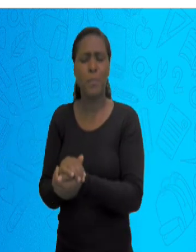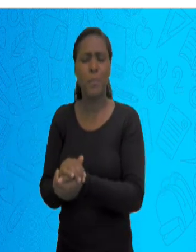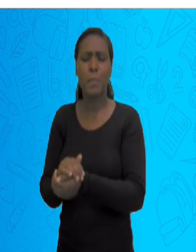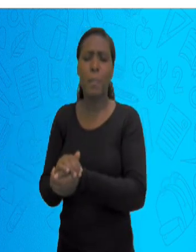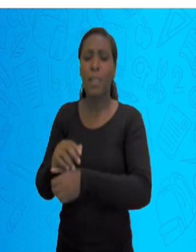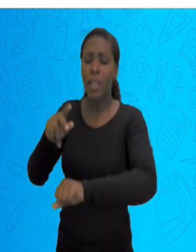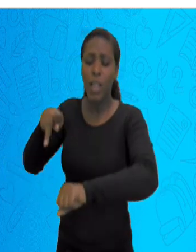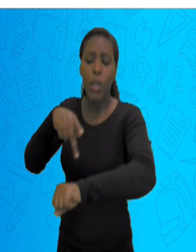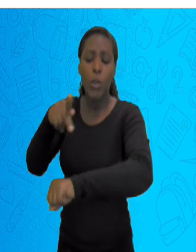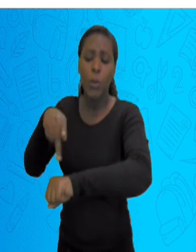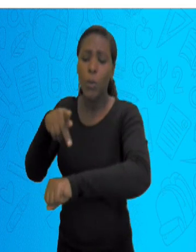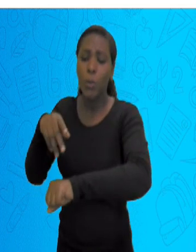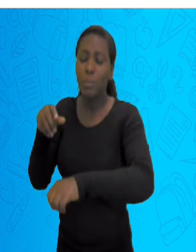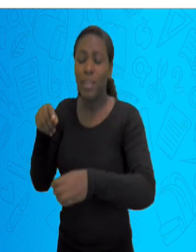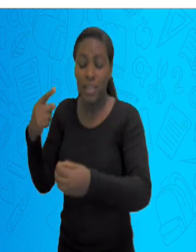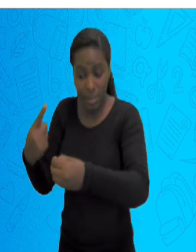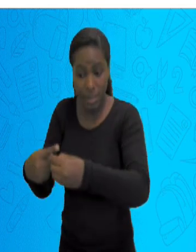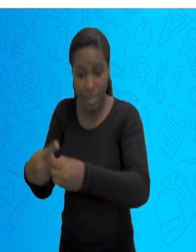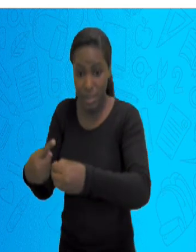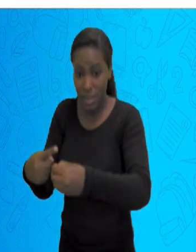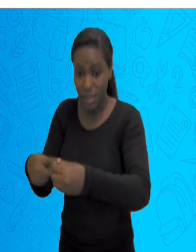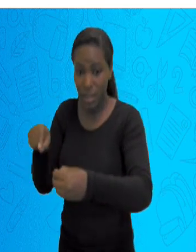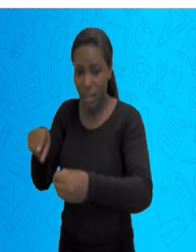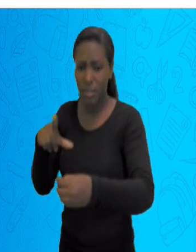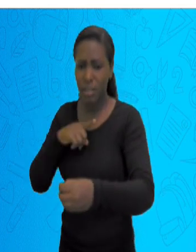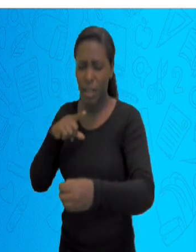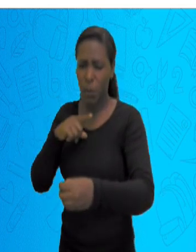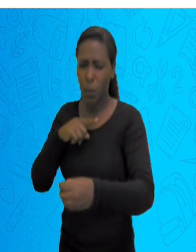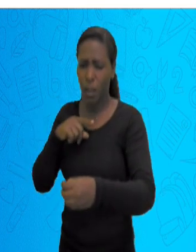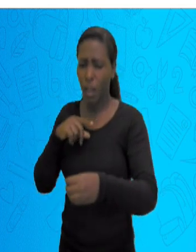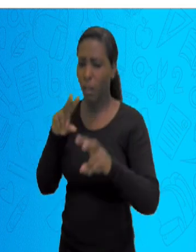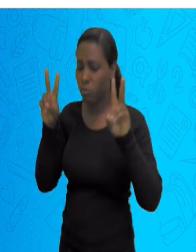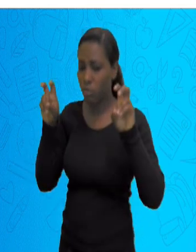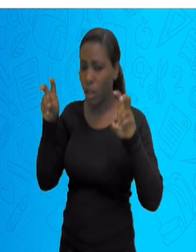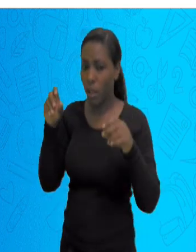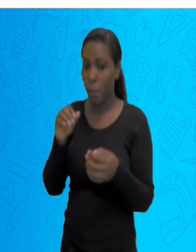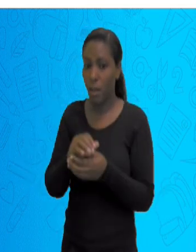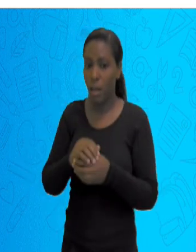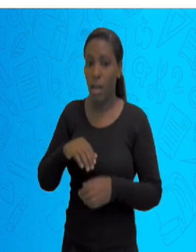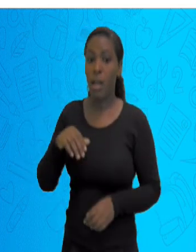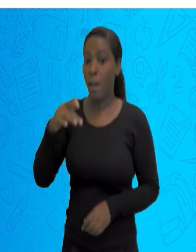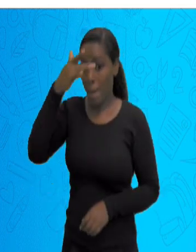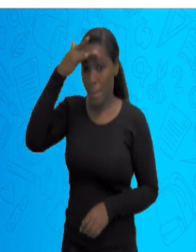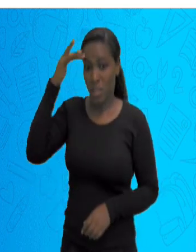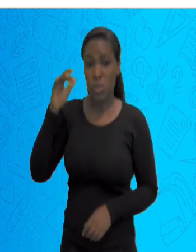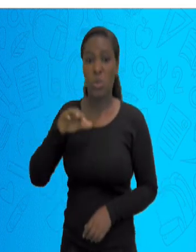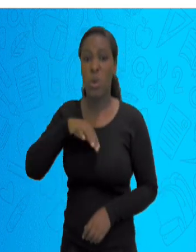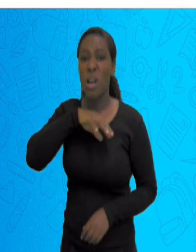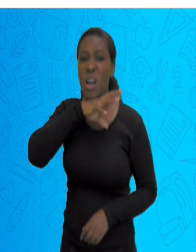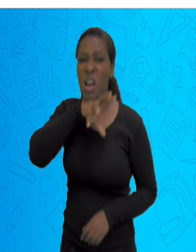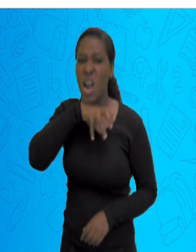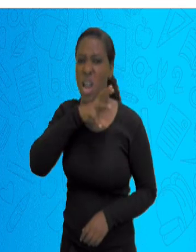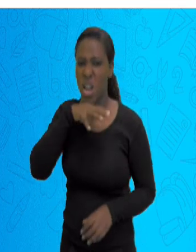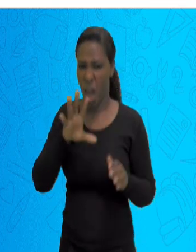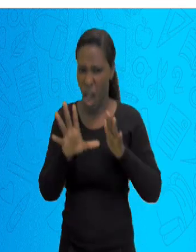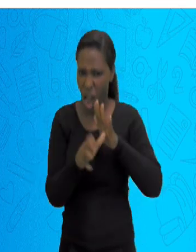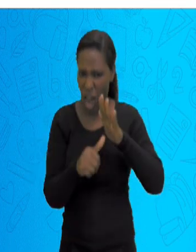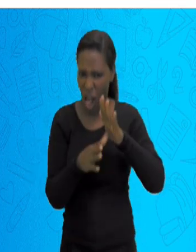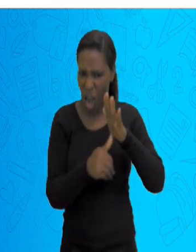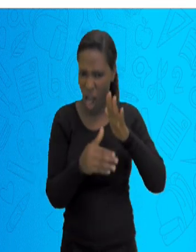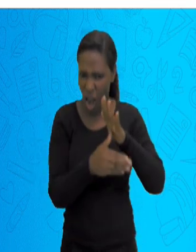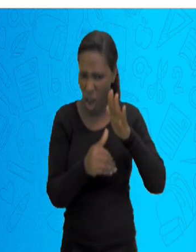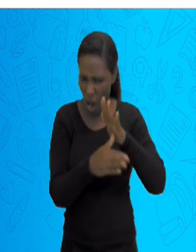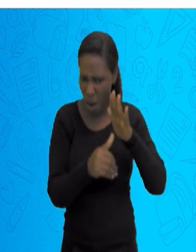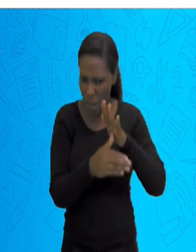ladrão se mata com tiro. Então, o moço que é leiteiro,